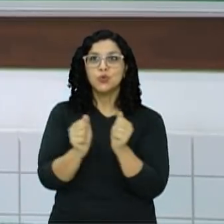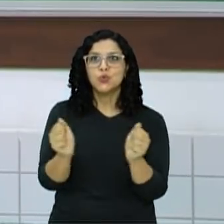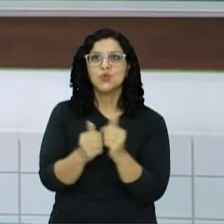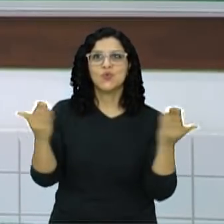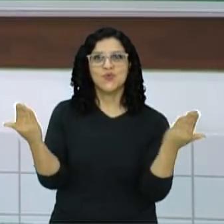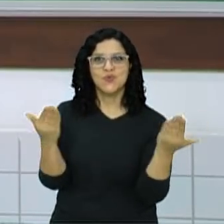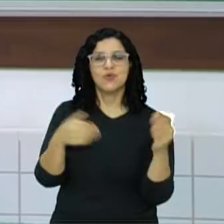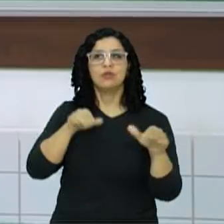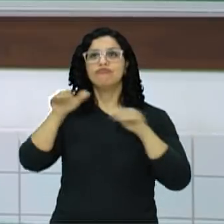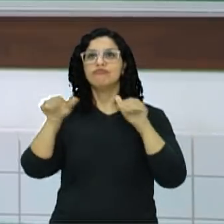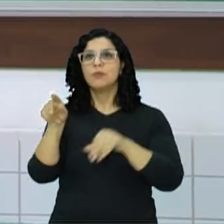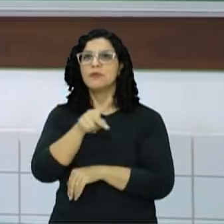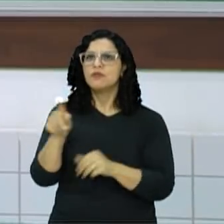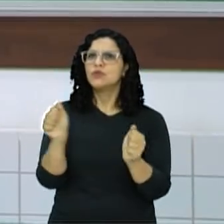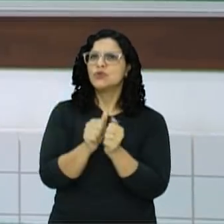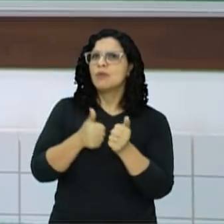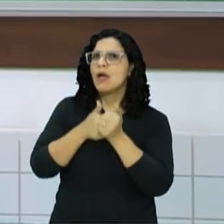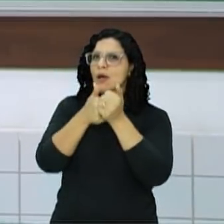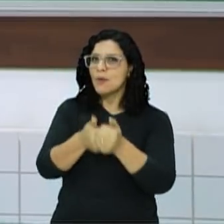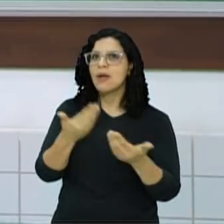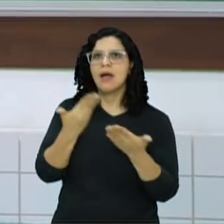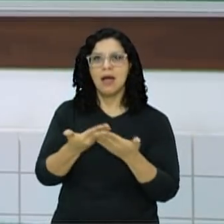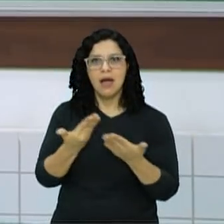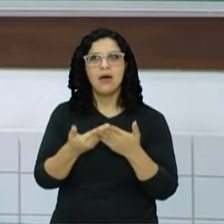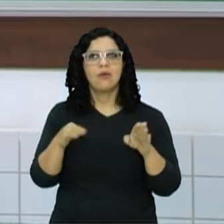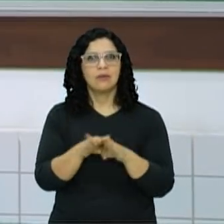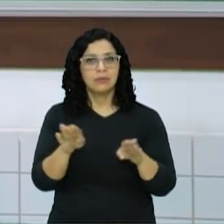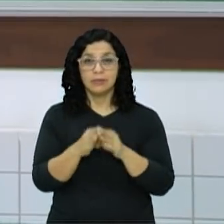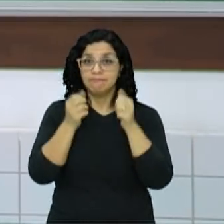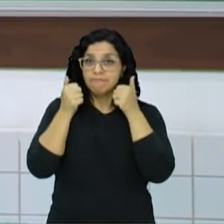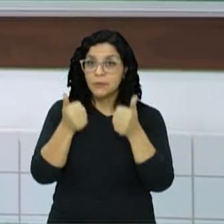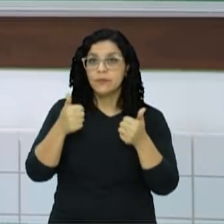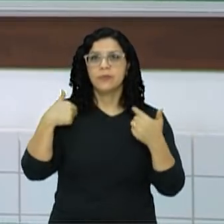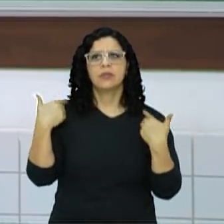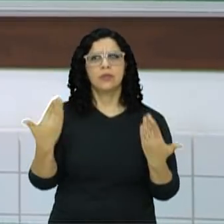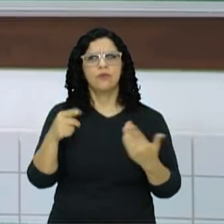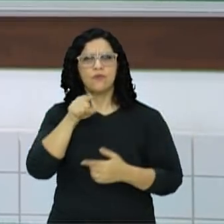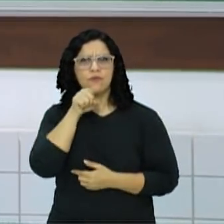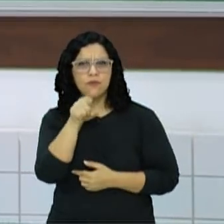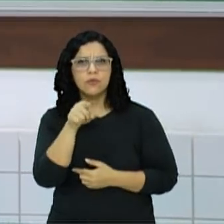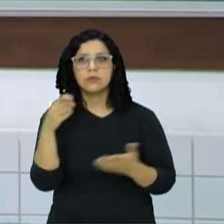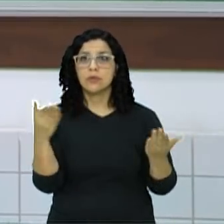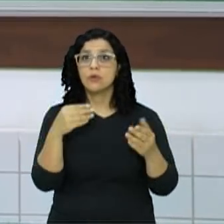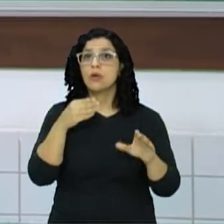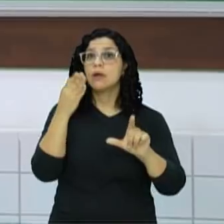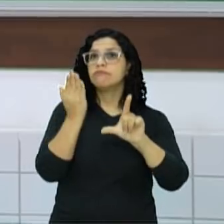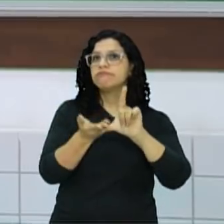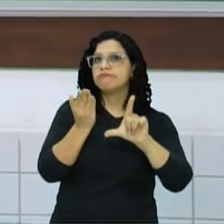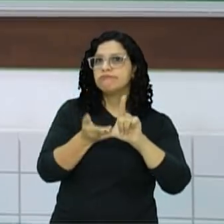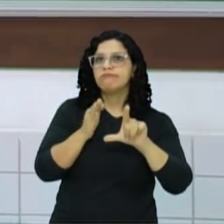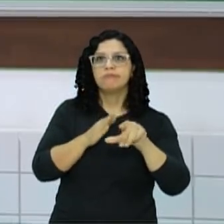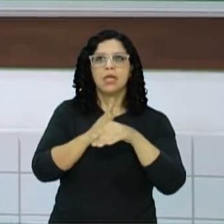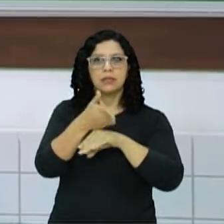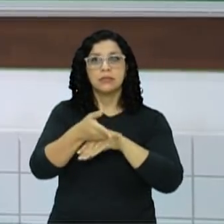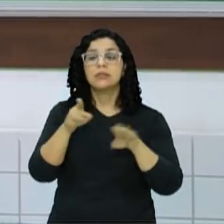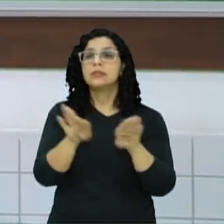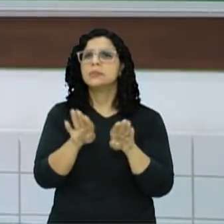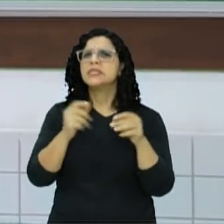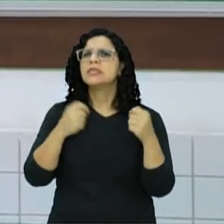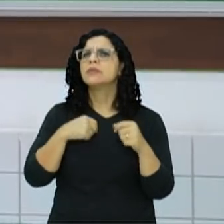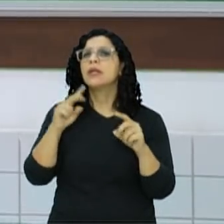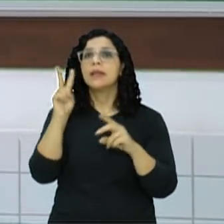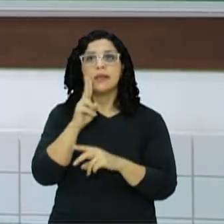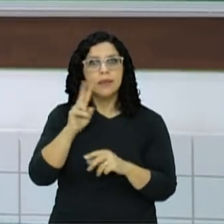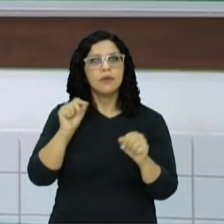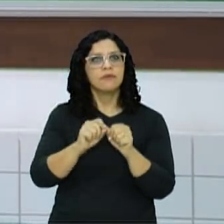junto. Chama seu professor lá para acompanhar junto a aula. Boa! Então, você que tem acesso ao Classroom, lembre-se de